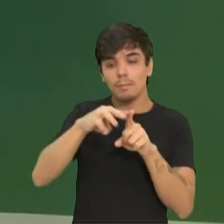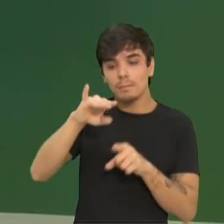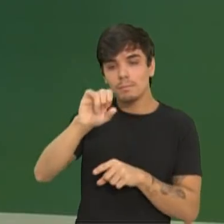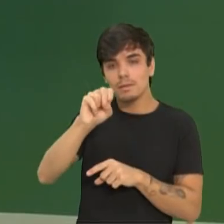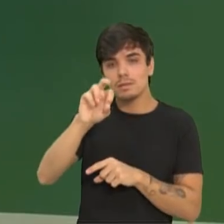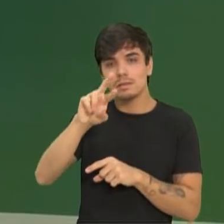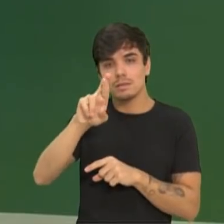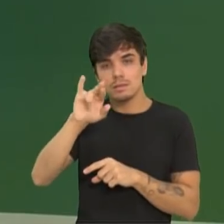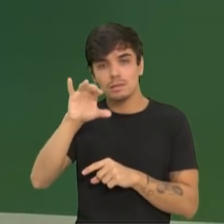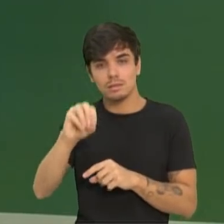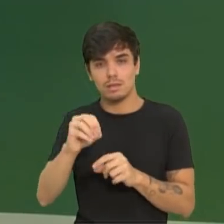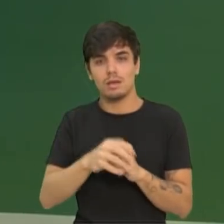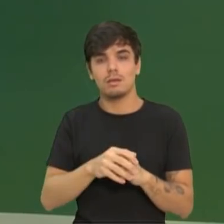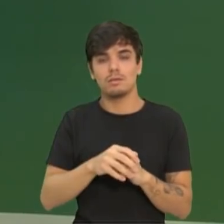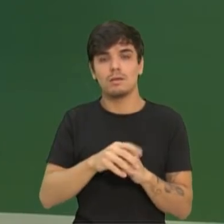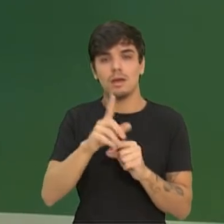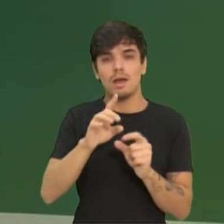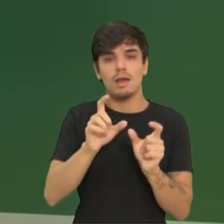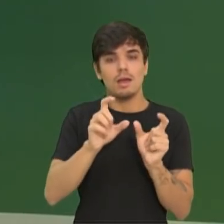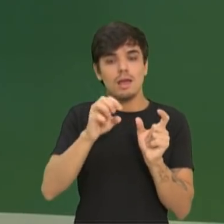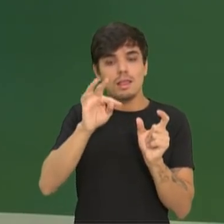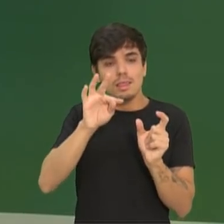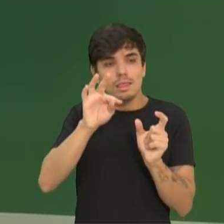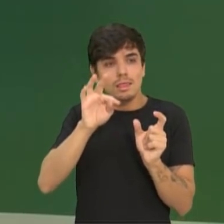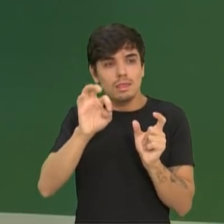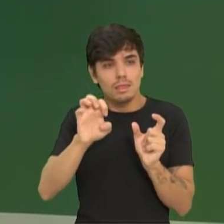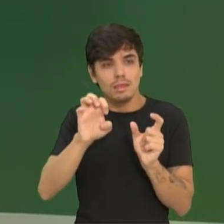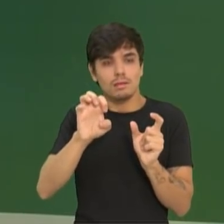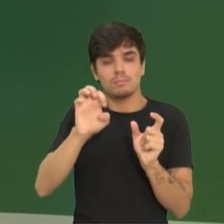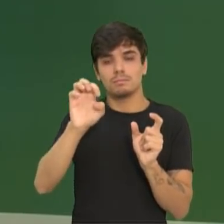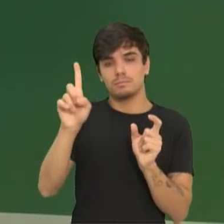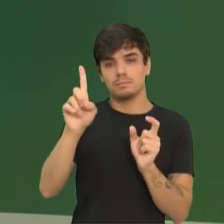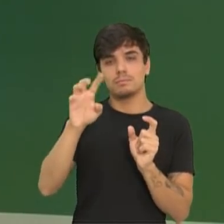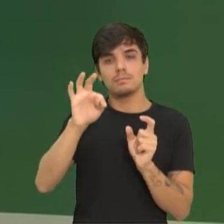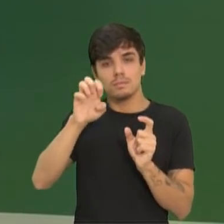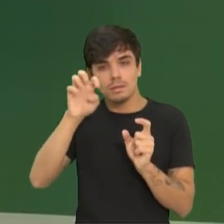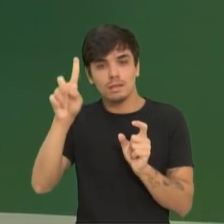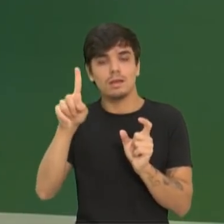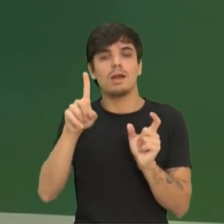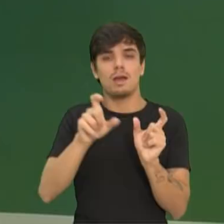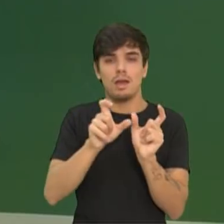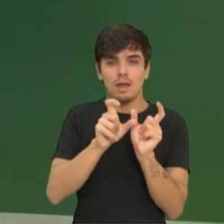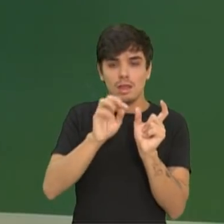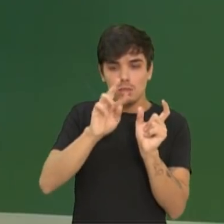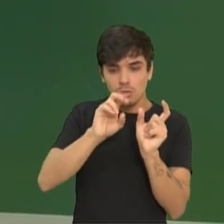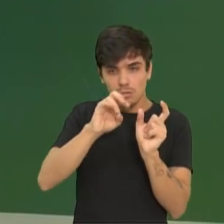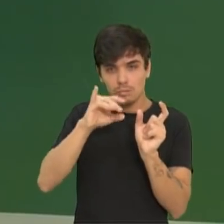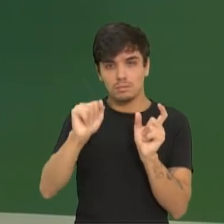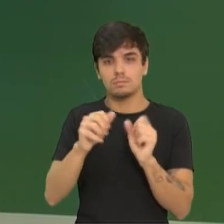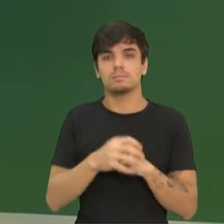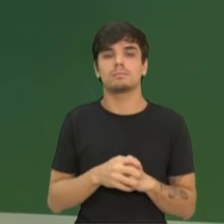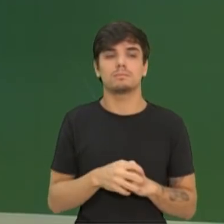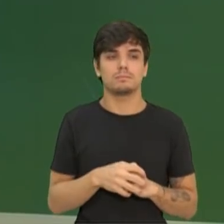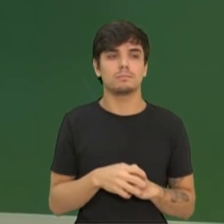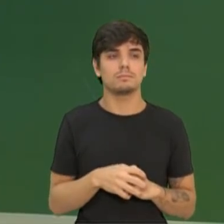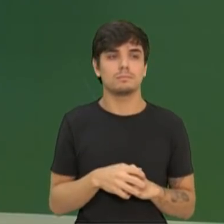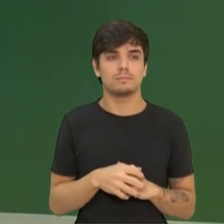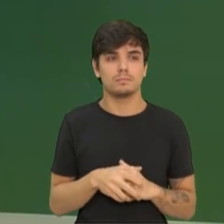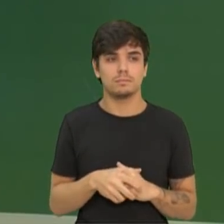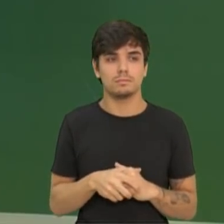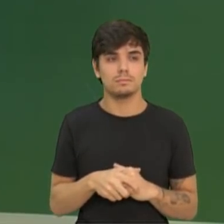mais forte, é a sílaba tônica. Então, T e T, nessas palavras, são as sílabas tônicas.